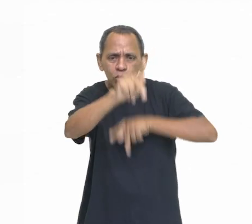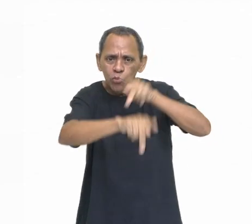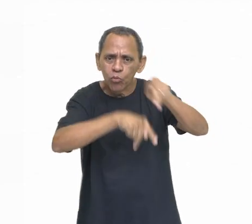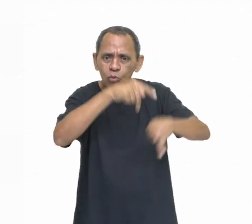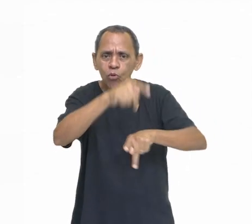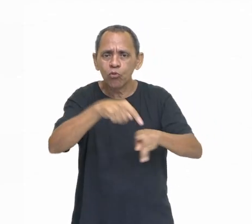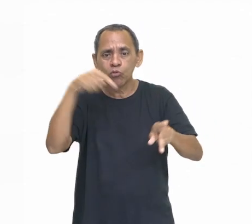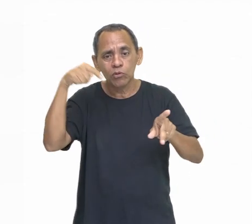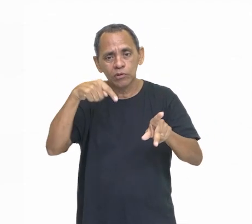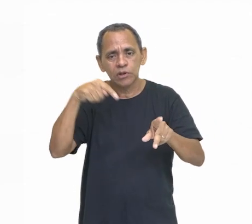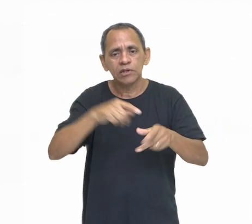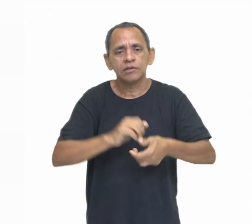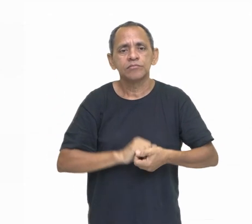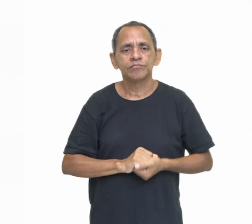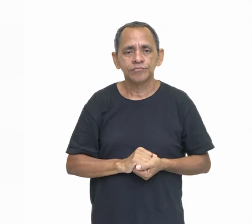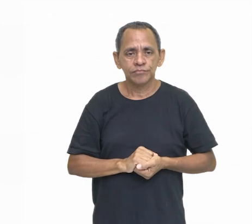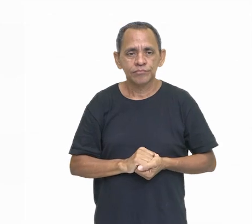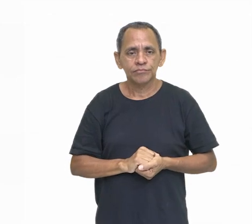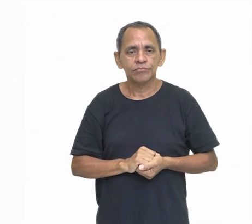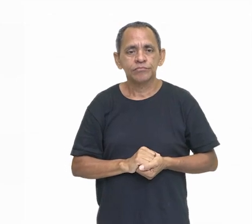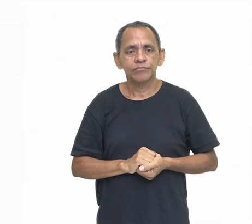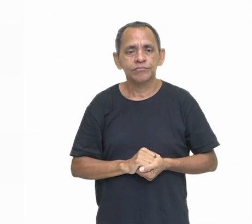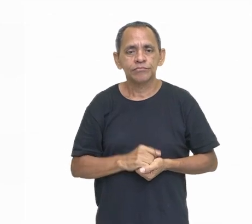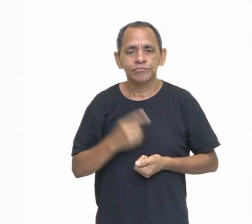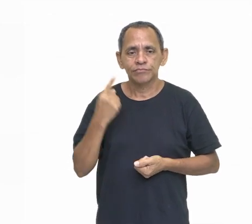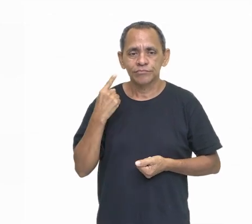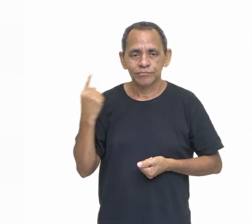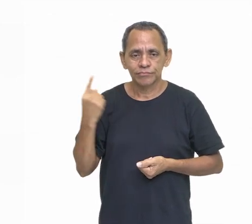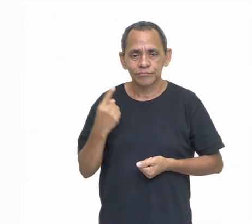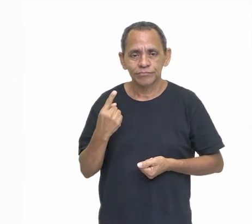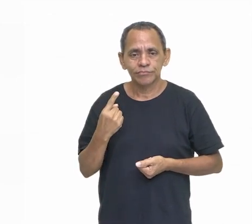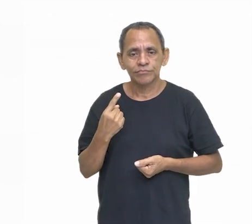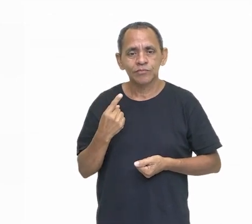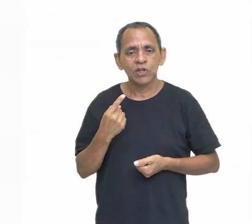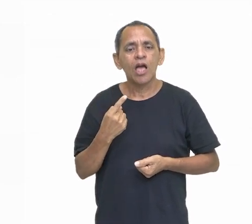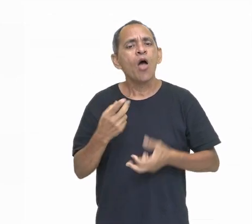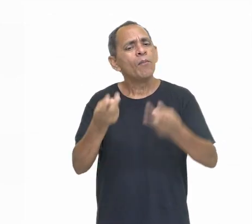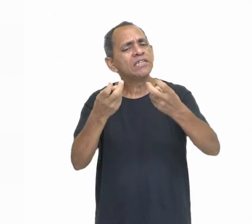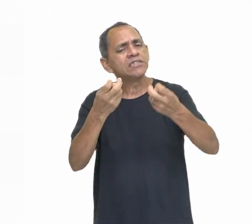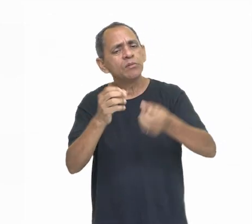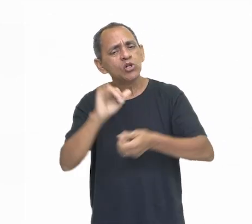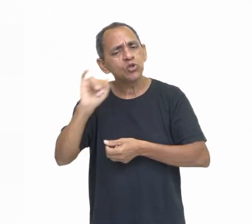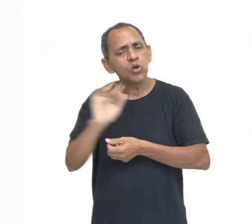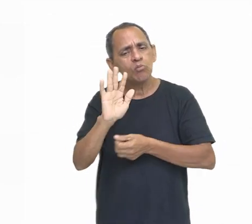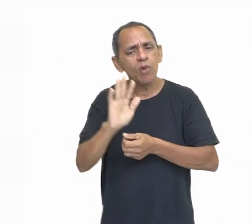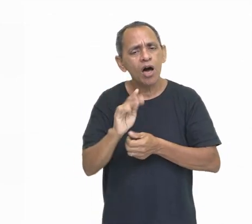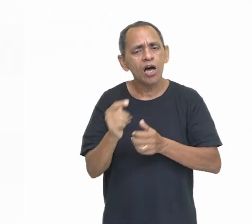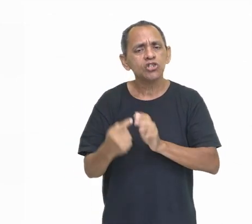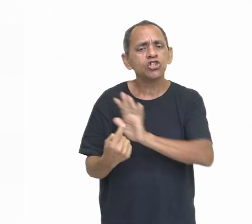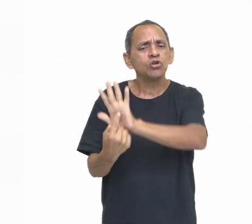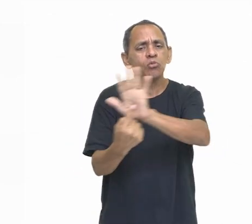esse povo, tá bom? E aqui nós verificamos uma imagem, um